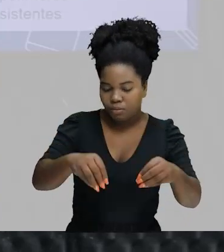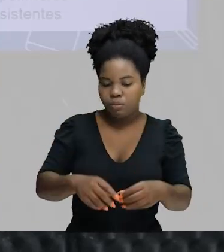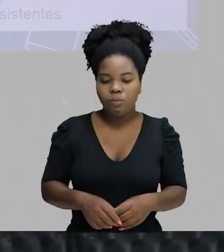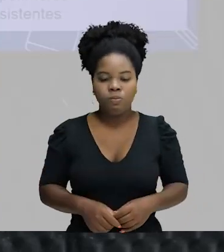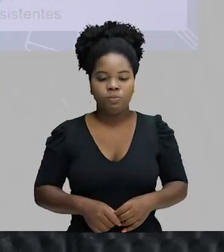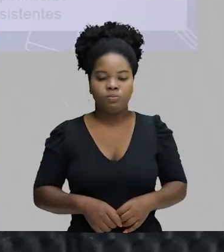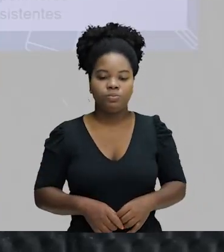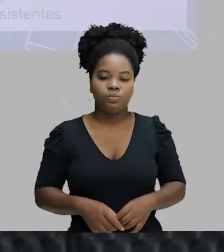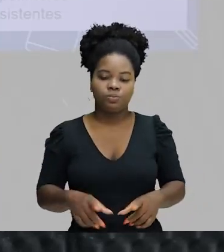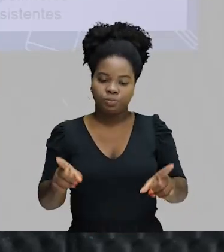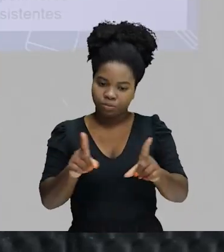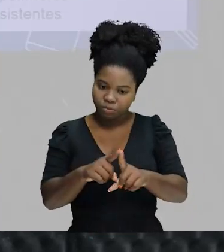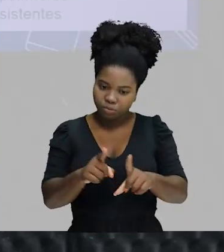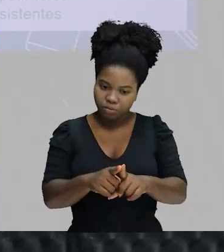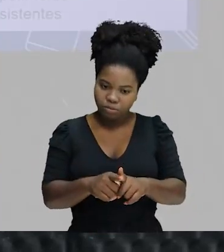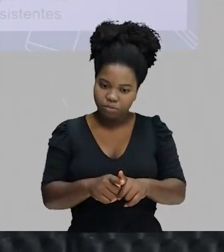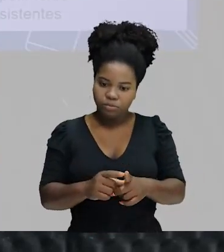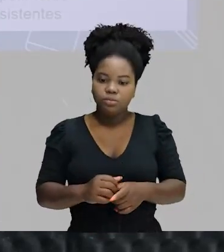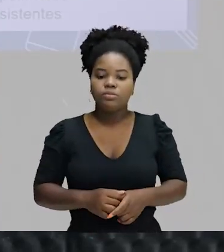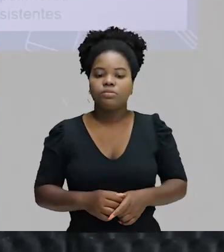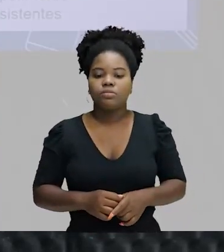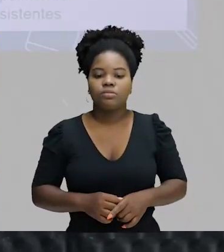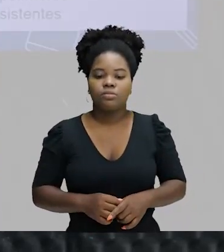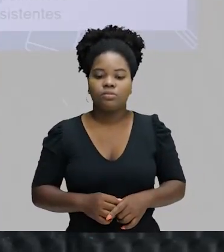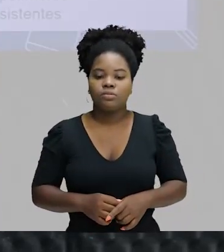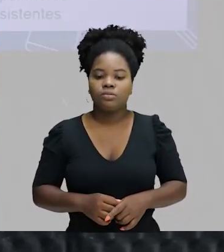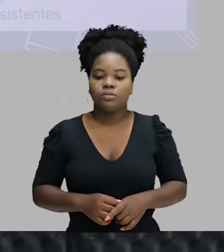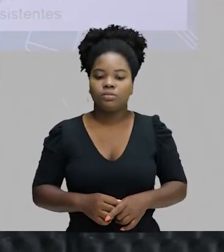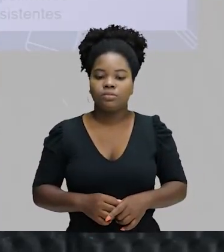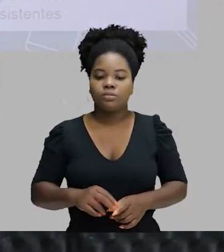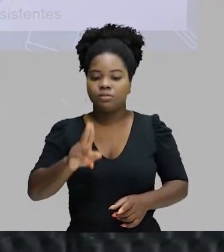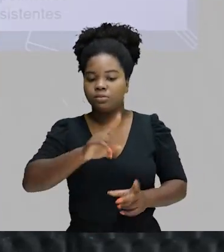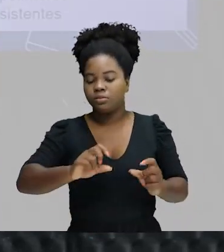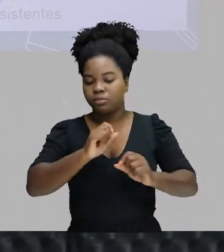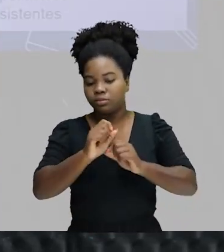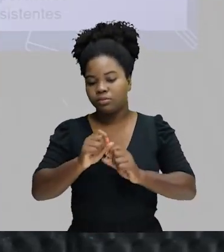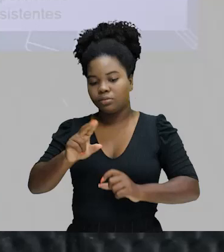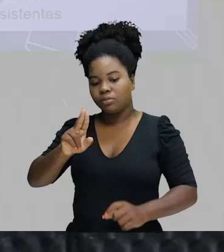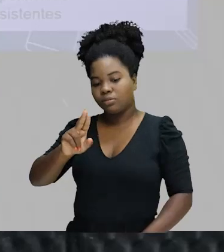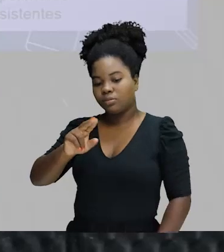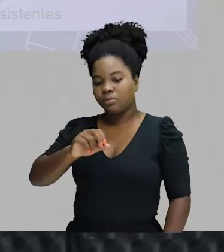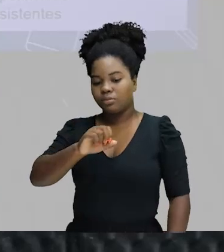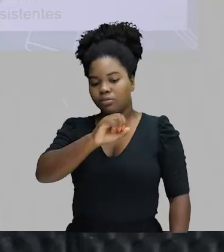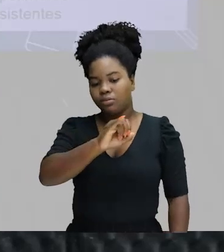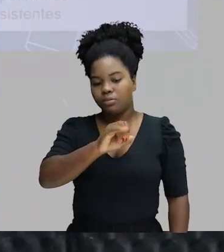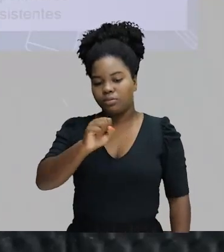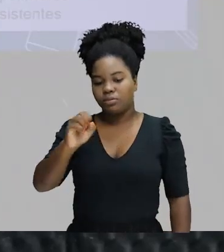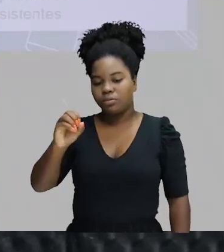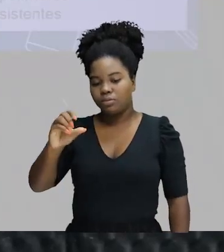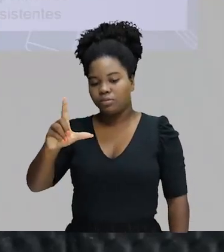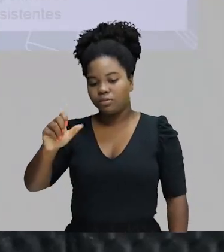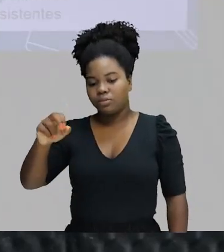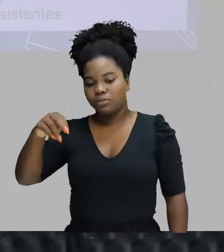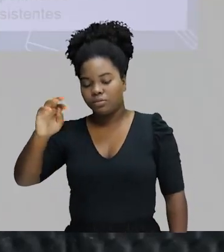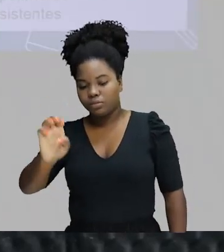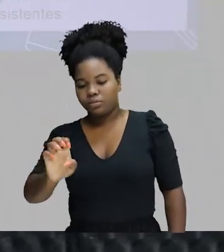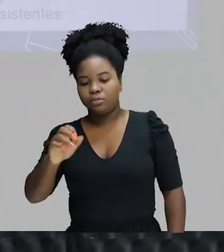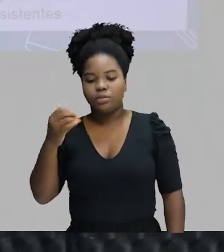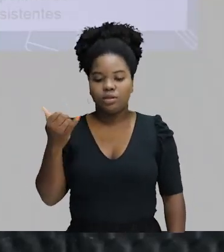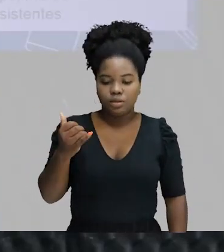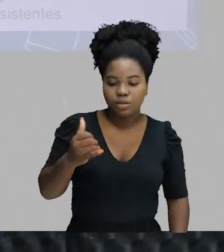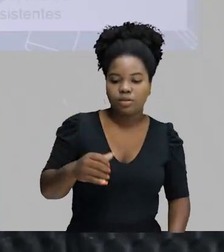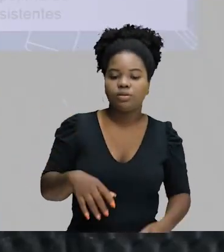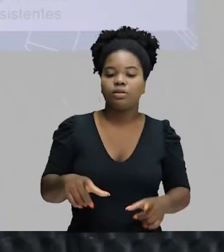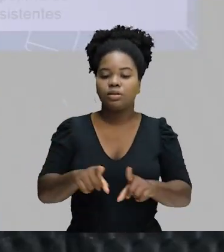polímeros. Os polímeros, eles também funcionam como isolantes elétricos. Então, em situações... Aqui nós temos